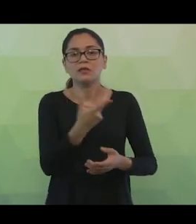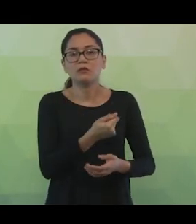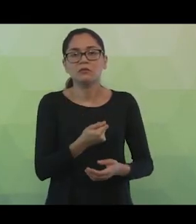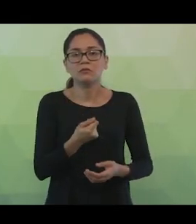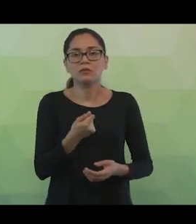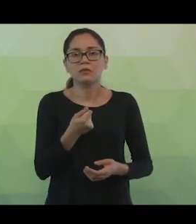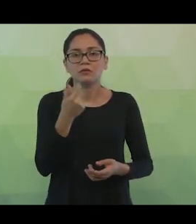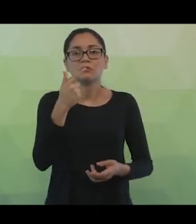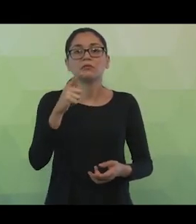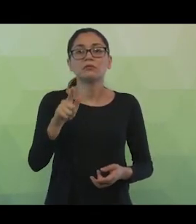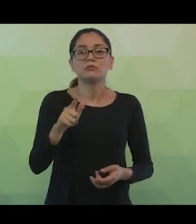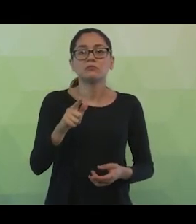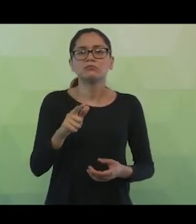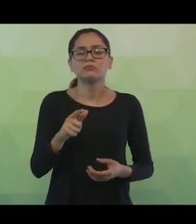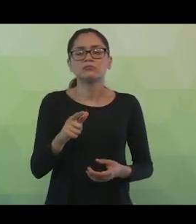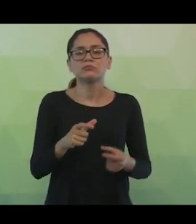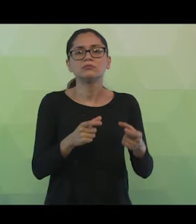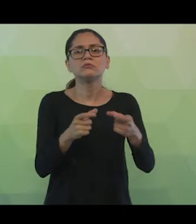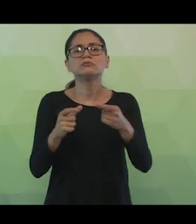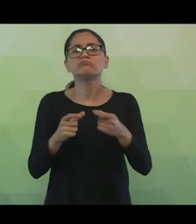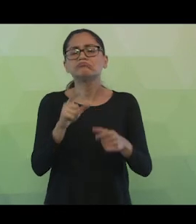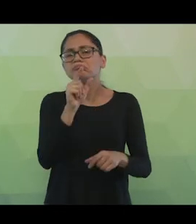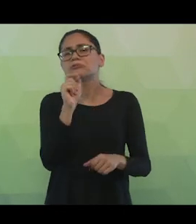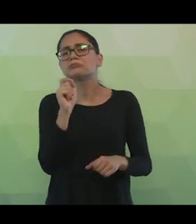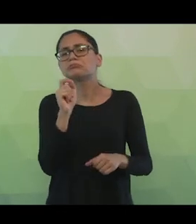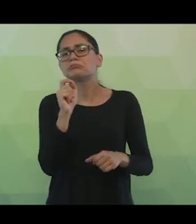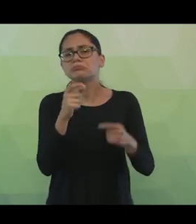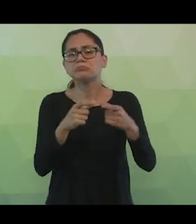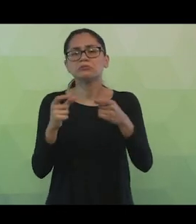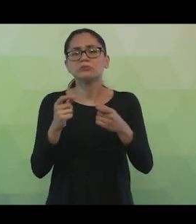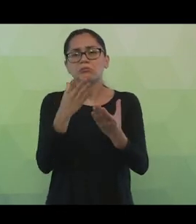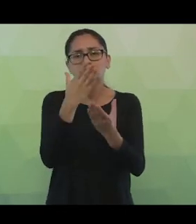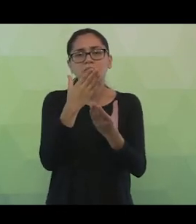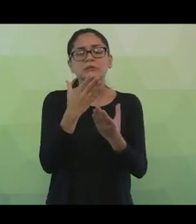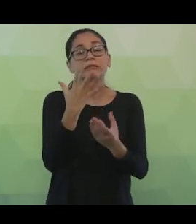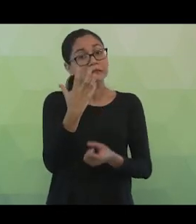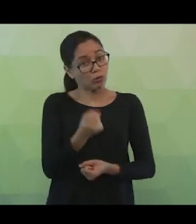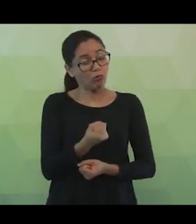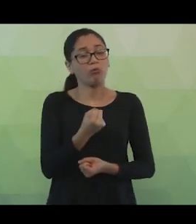Vamos escolher o local aonde vai ser salvo